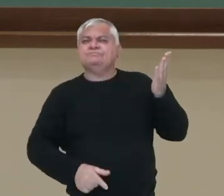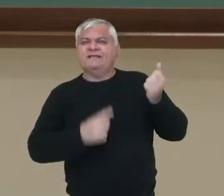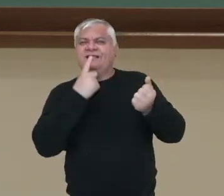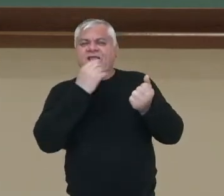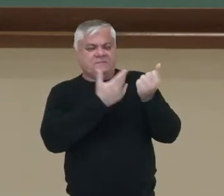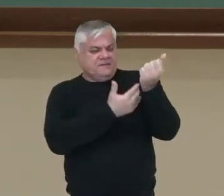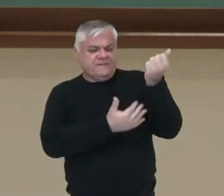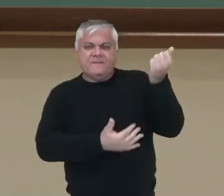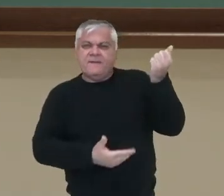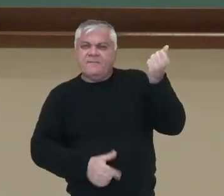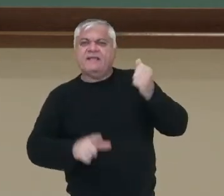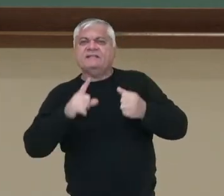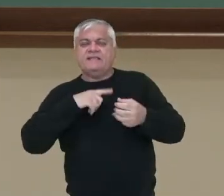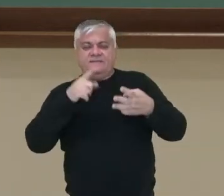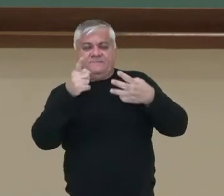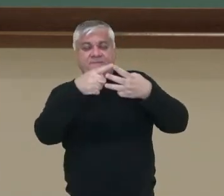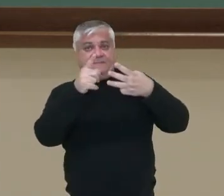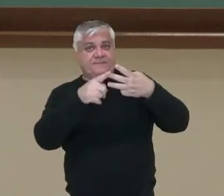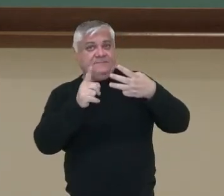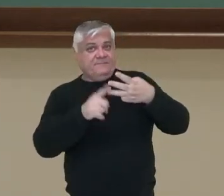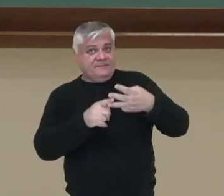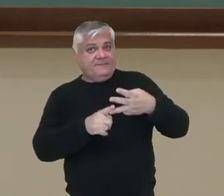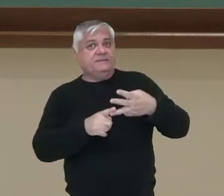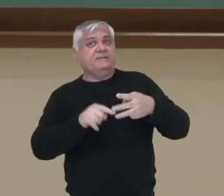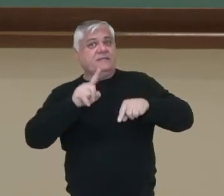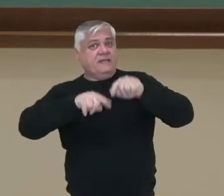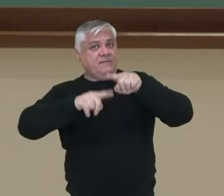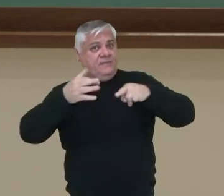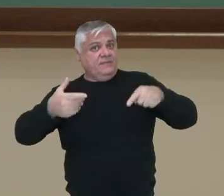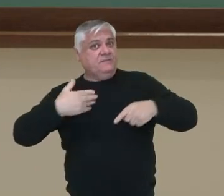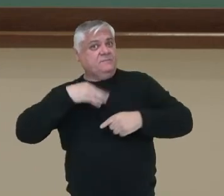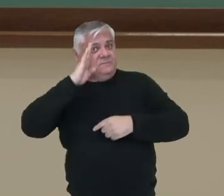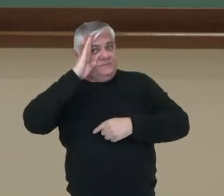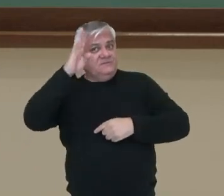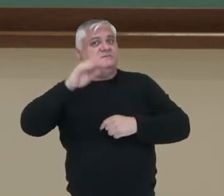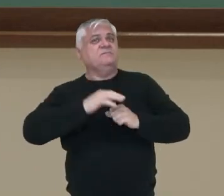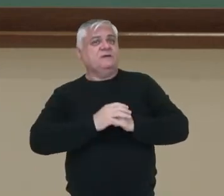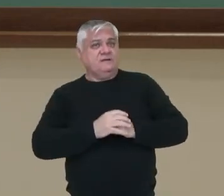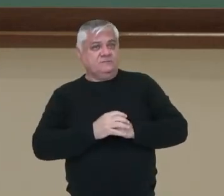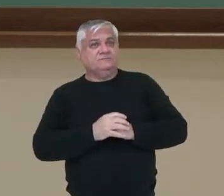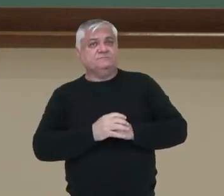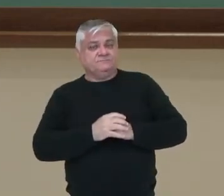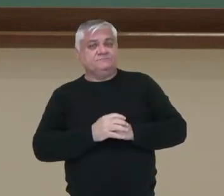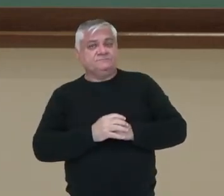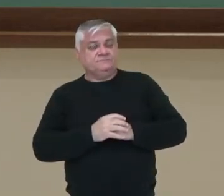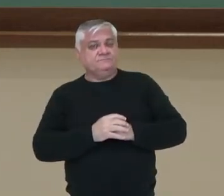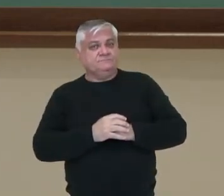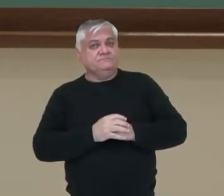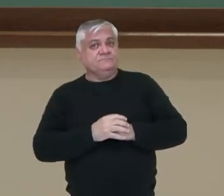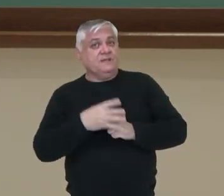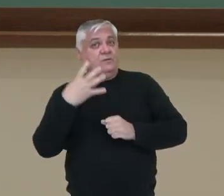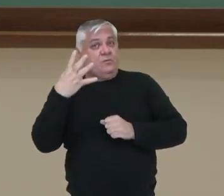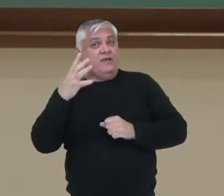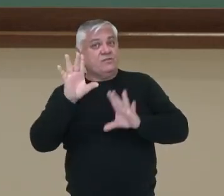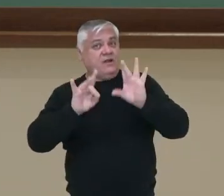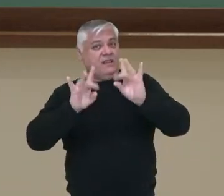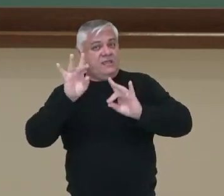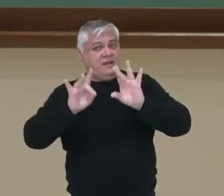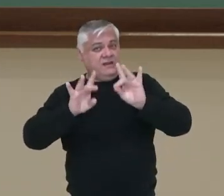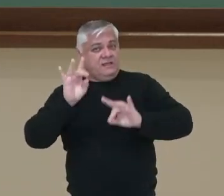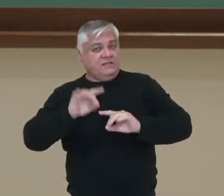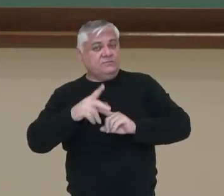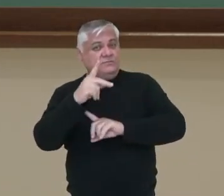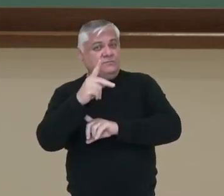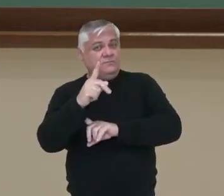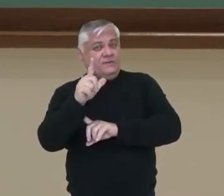sangue, ele é formado por 3 elementos principais, tá? 4 se a gente considerar o líquido. Então o líquido seria o